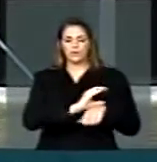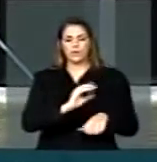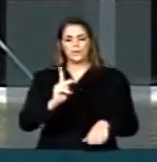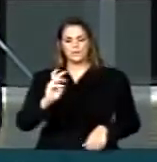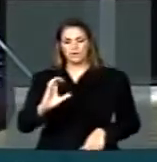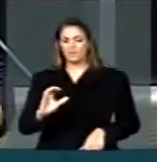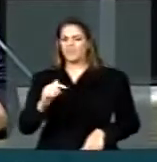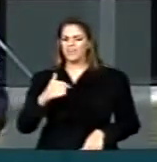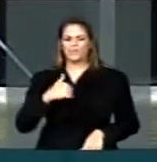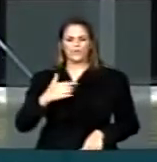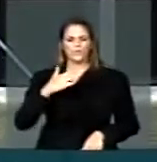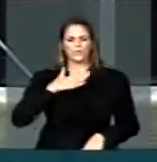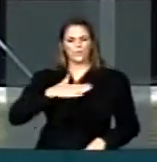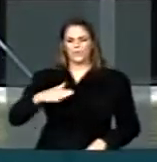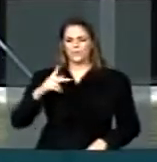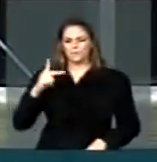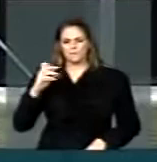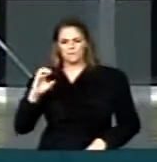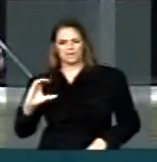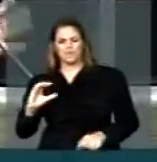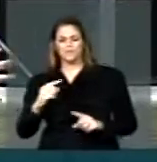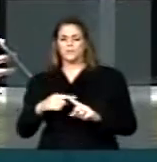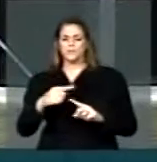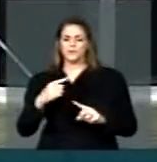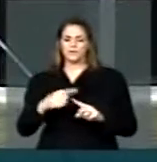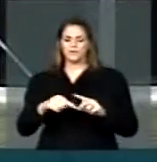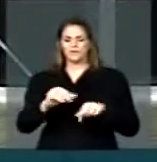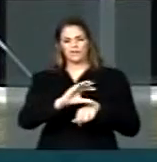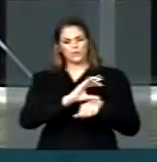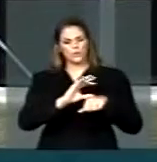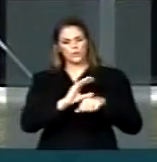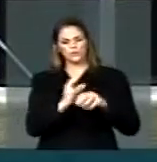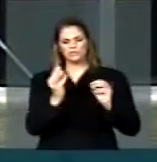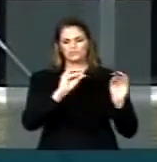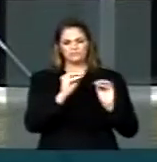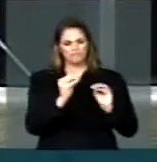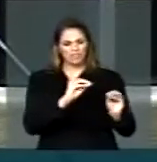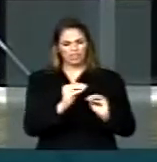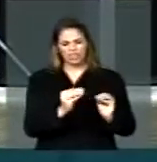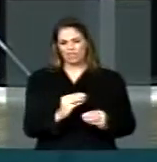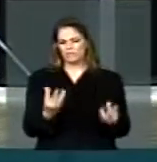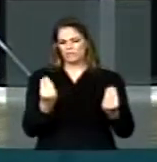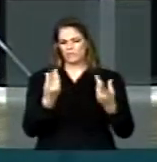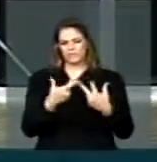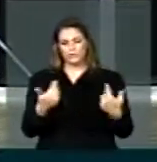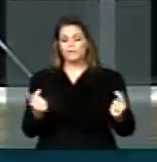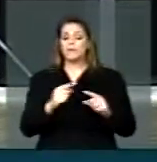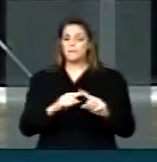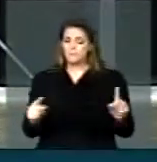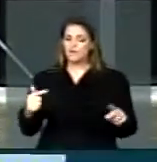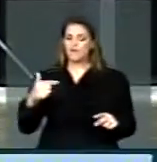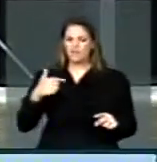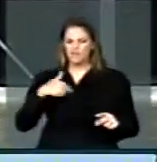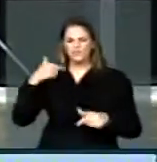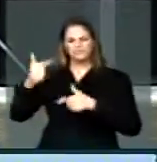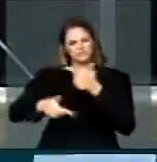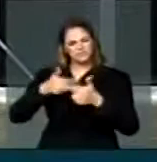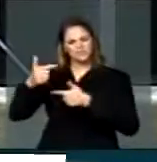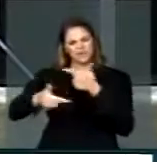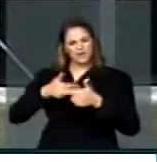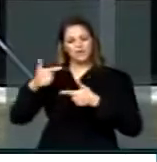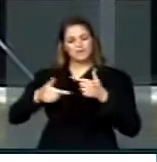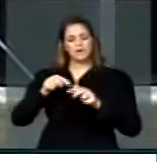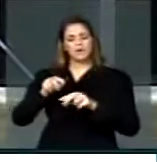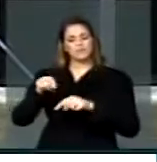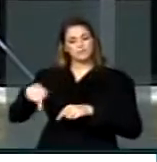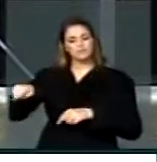PECs, porque nossa Constituição está sendo transformada numa coxa de retalhos. Mas nós fizemos um amplo trabalho com a